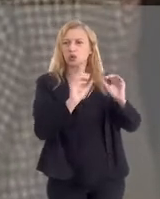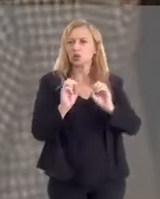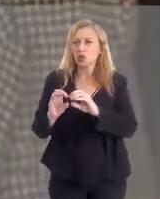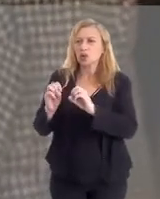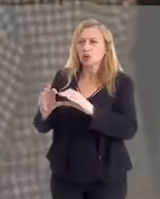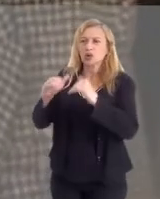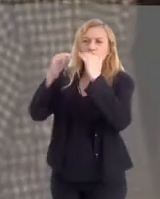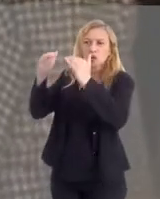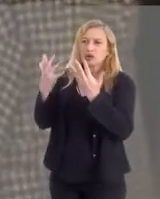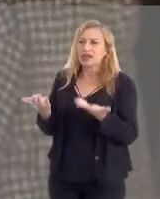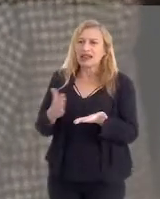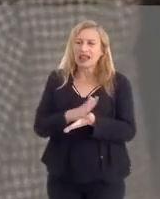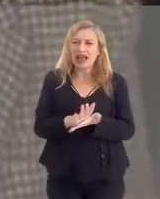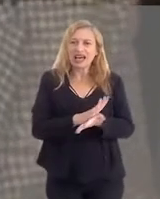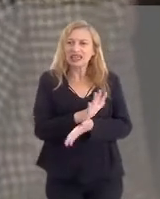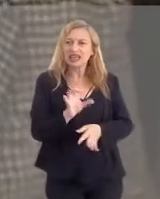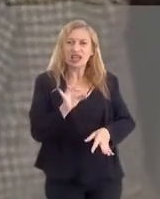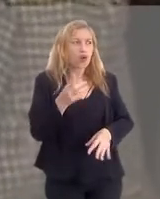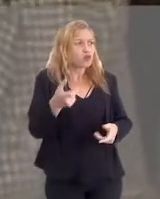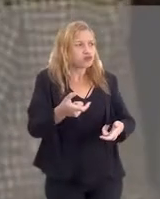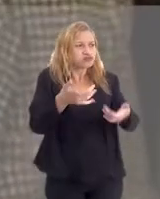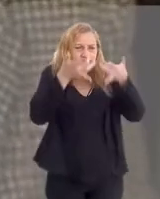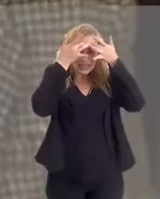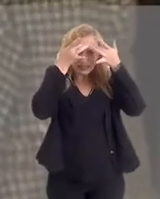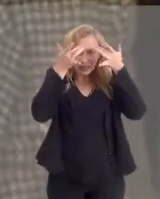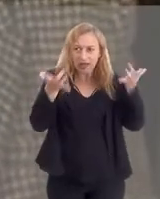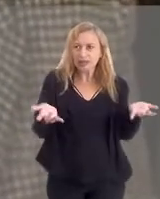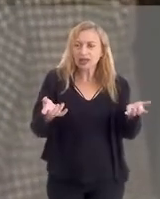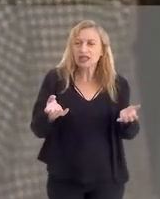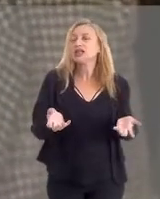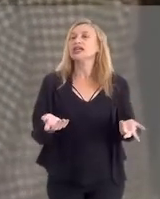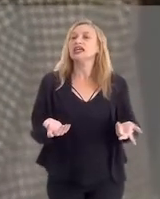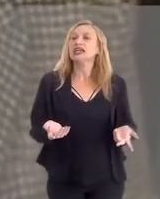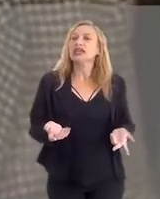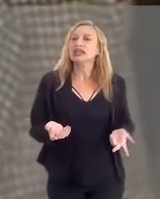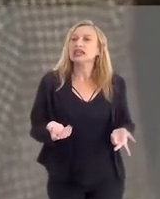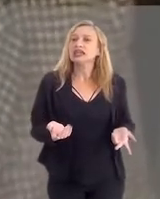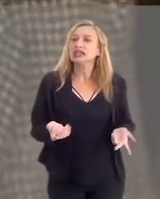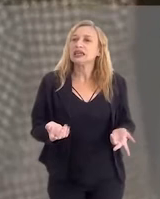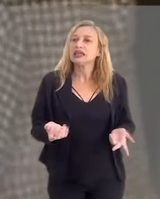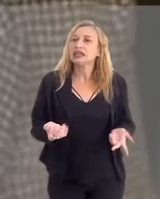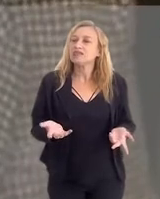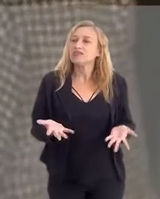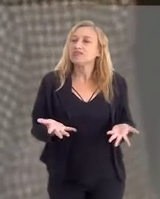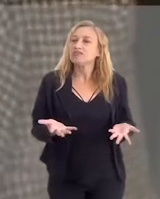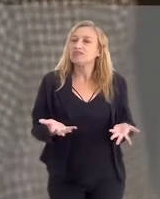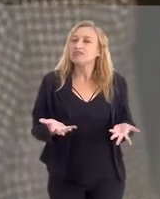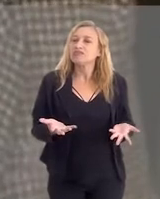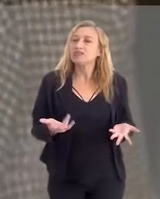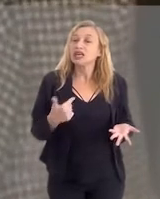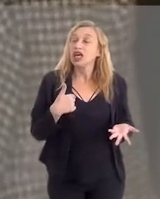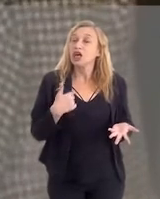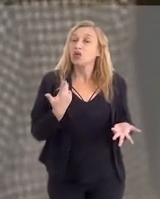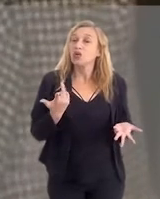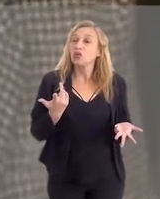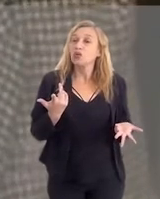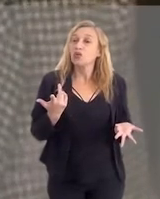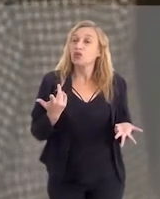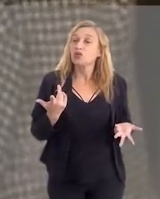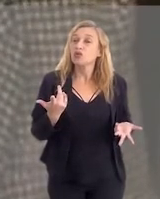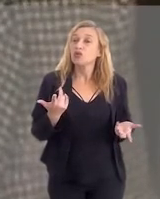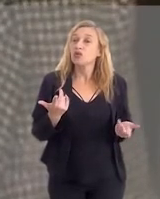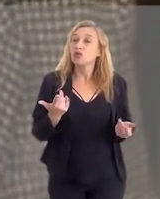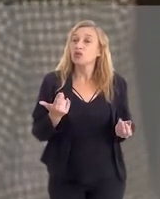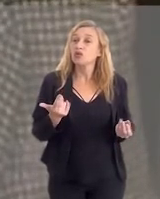ensino fundamental, mas eu fiquei com isso na cabeça. E fiquei tanto com isso na cabeça que